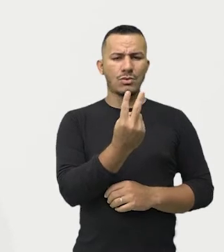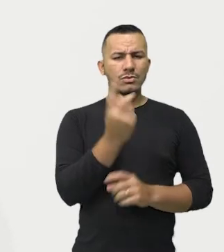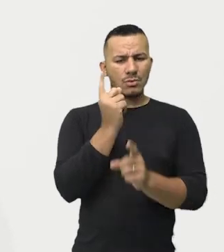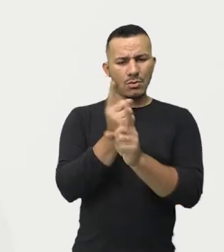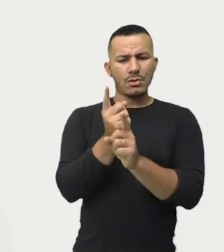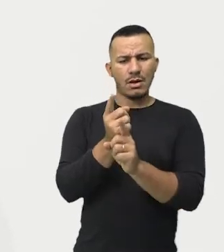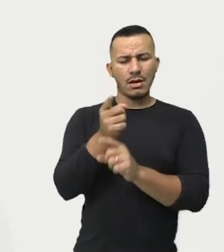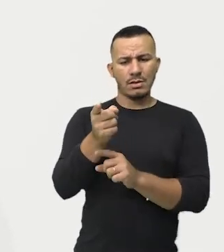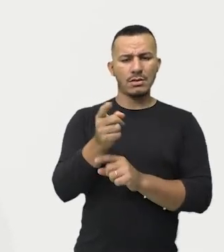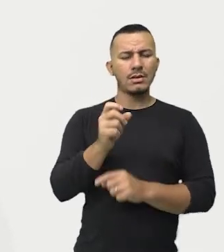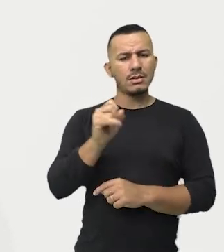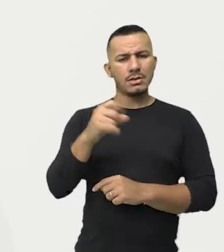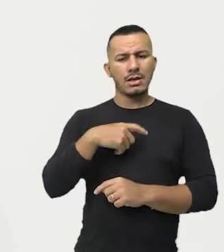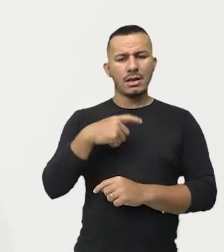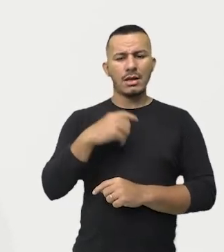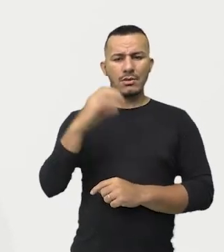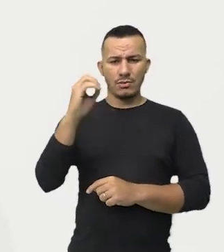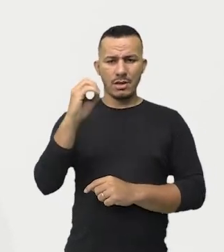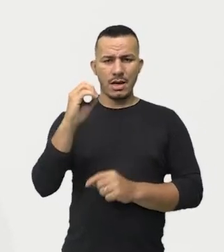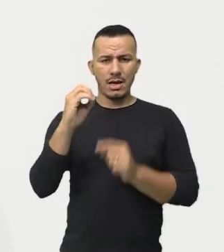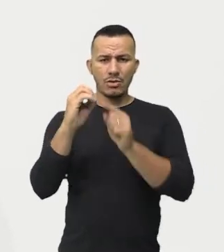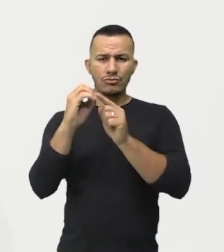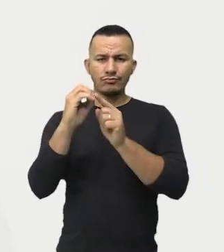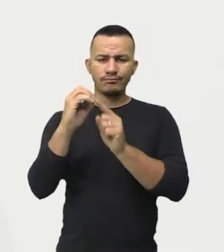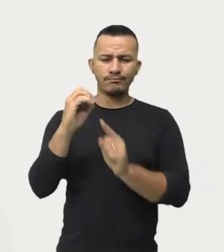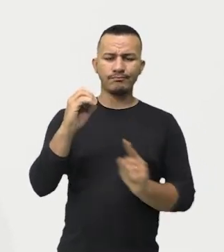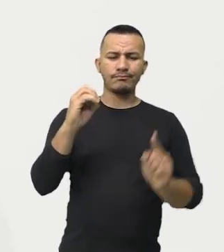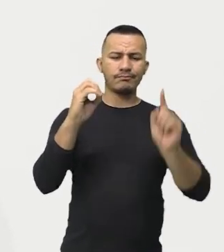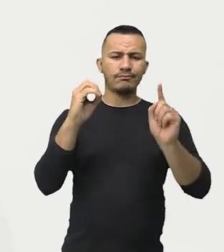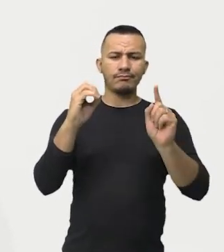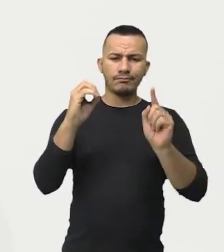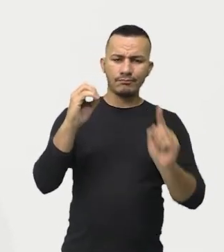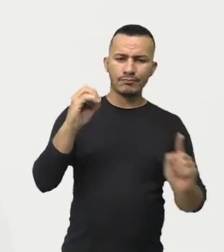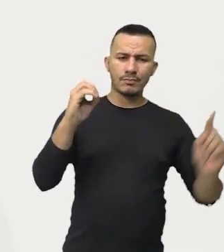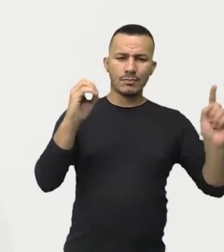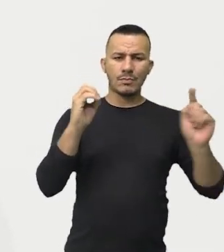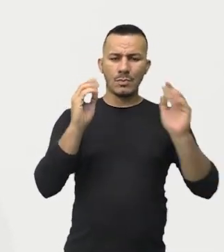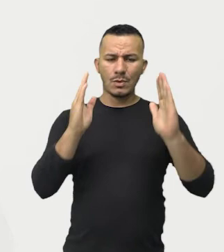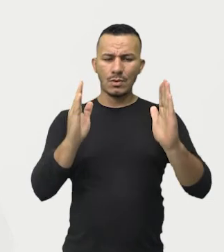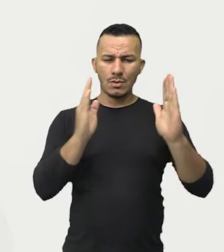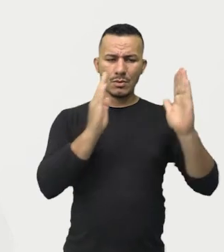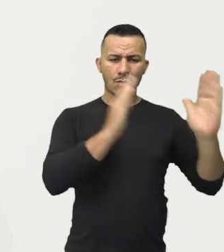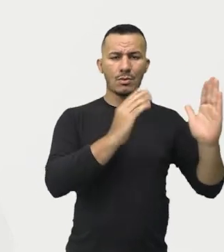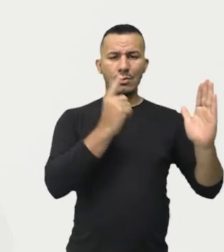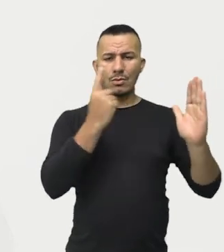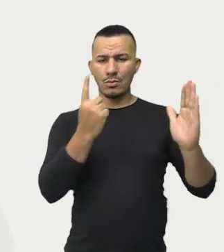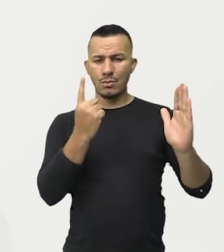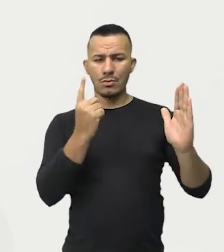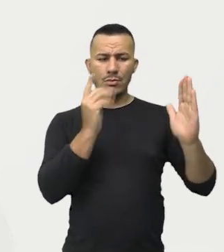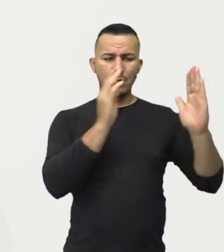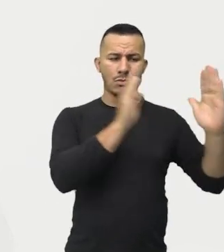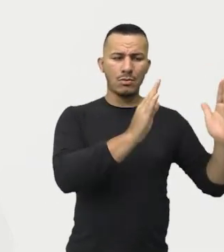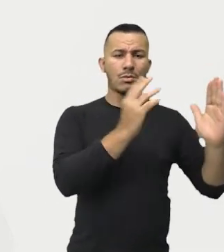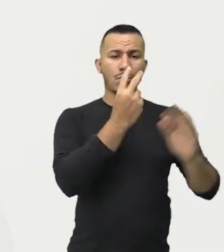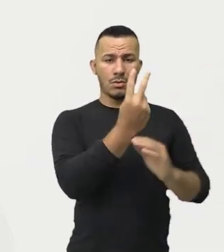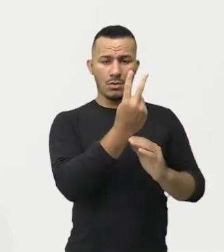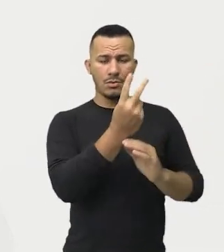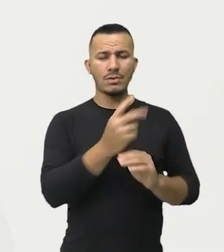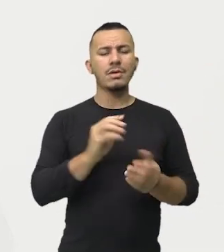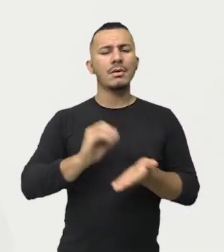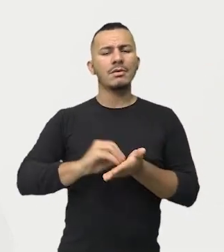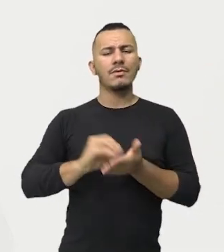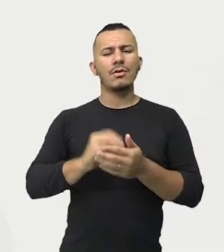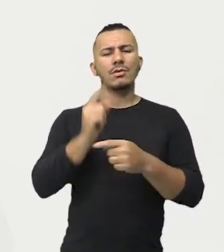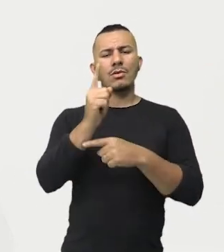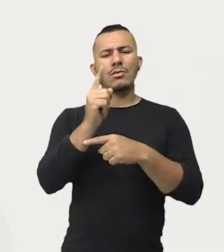só. Se eu fosse pensar que vem do 0 até aqui, isso aqui representa 2, tá, pessoal? Falta a gente representar a